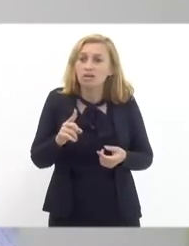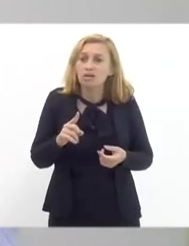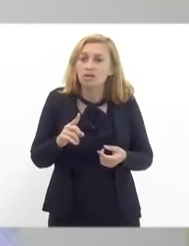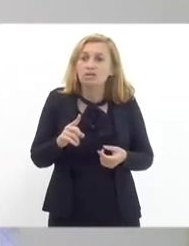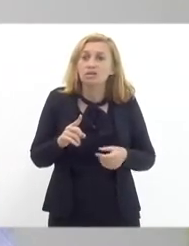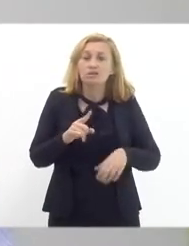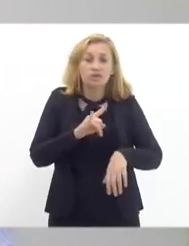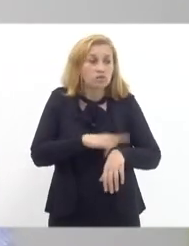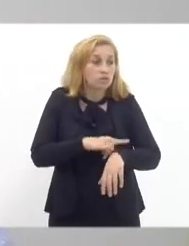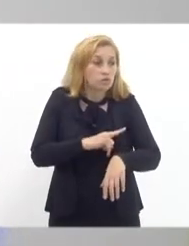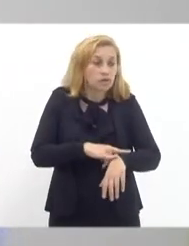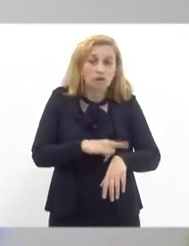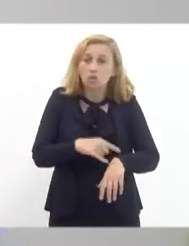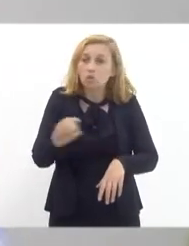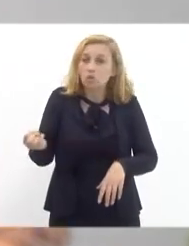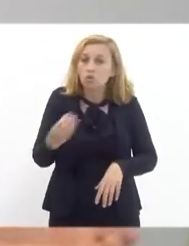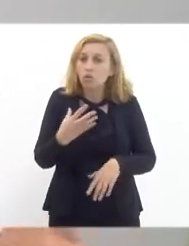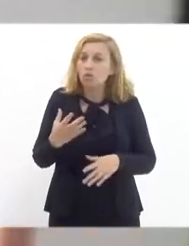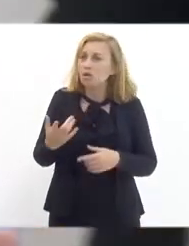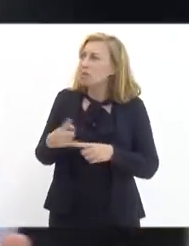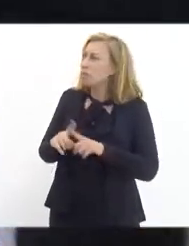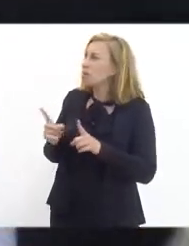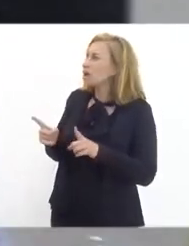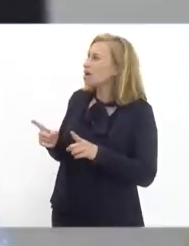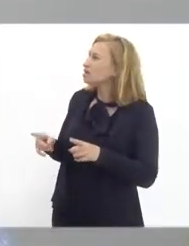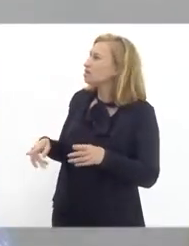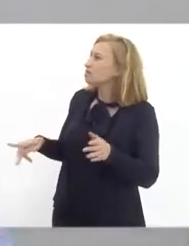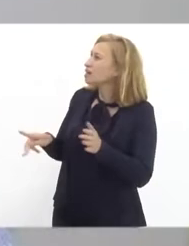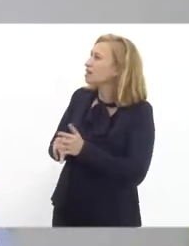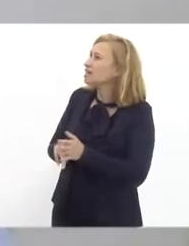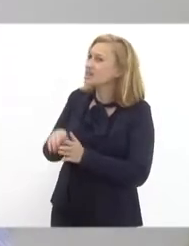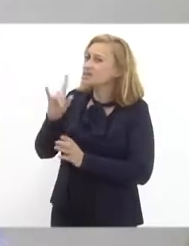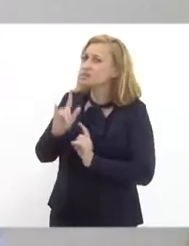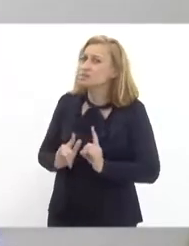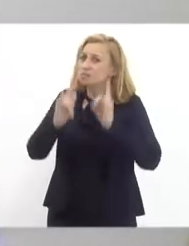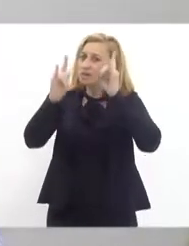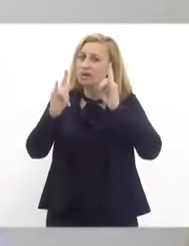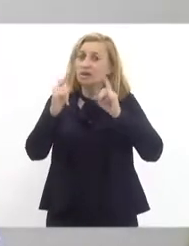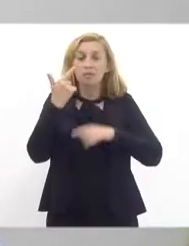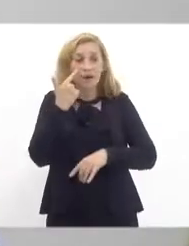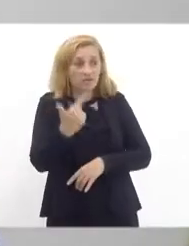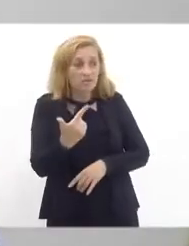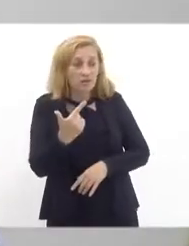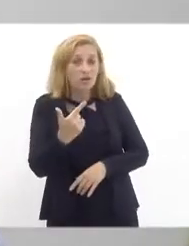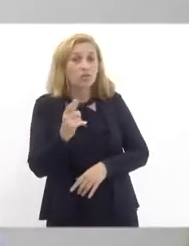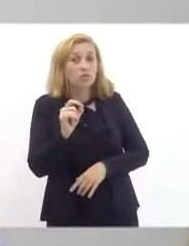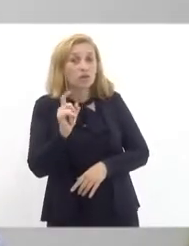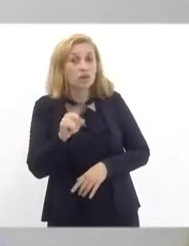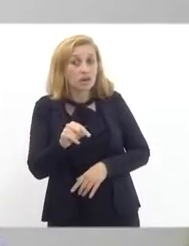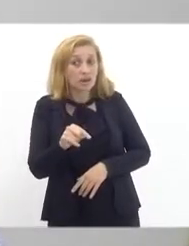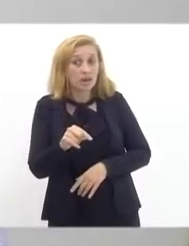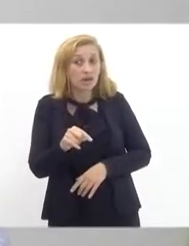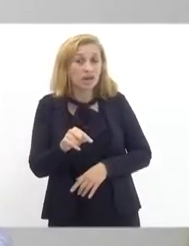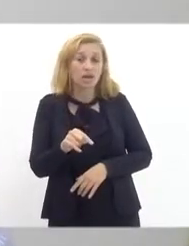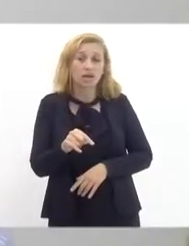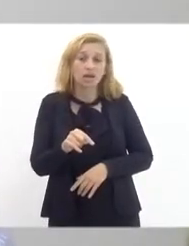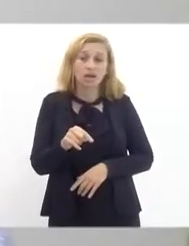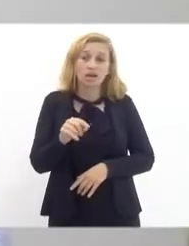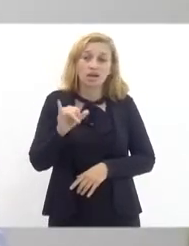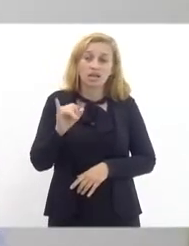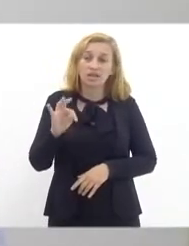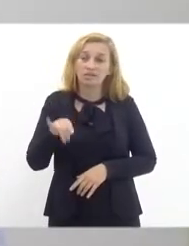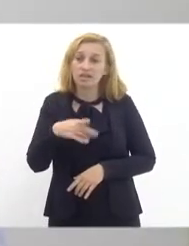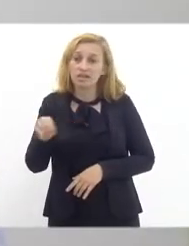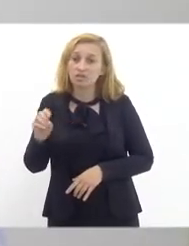banheiro moderno. Mas moderno não tem nada a ver com prédio. É para a pessoa ver que essa é uma intervenção no prédio. É, não é o falso